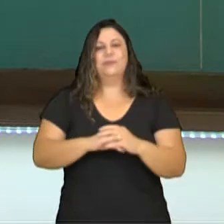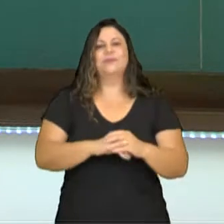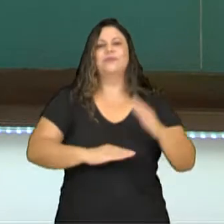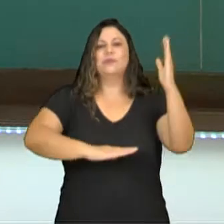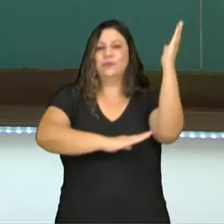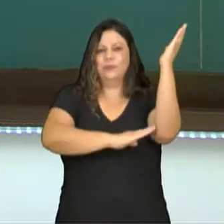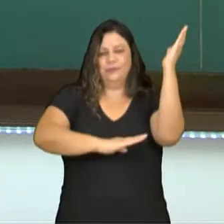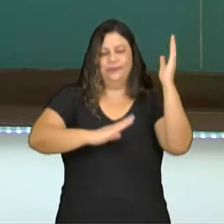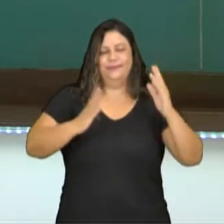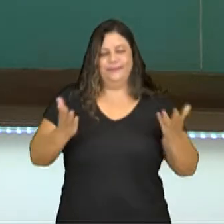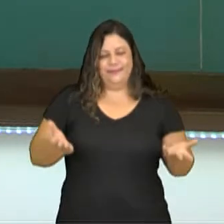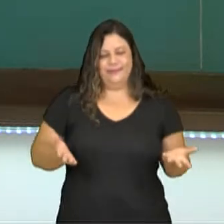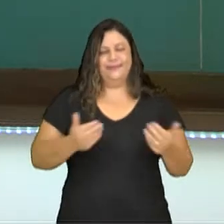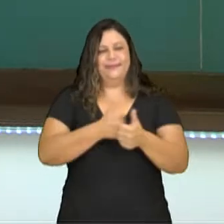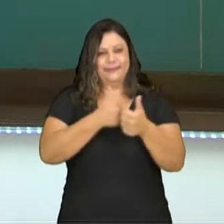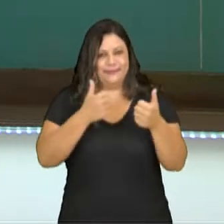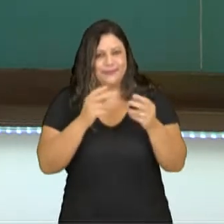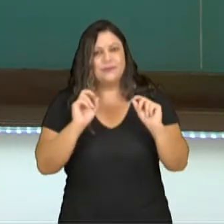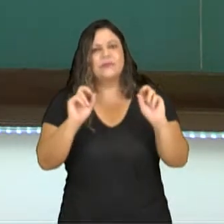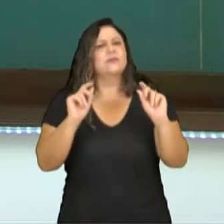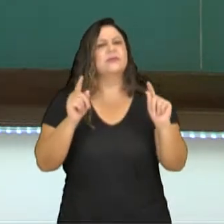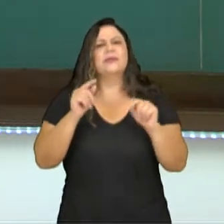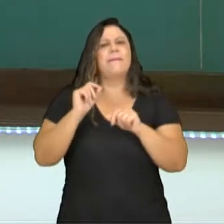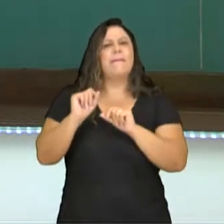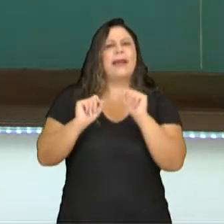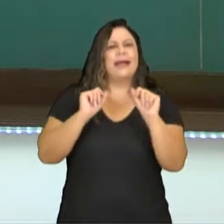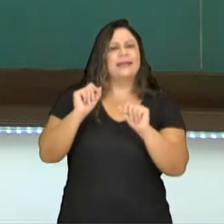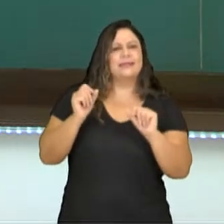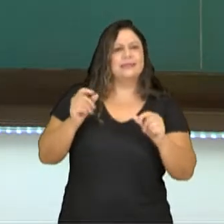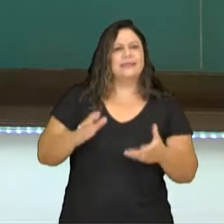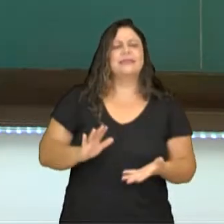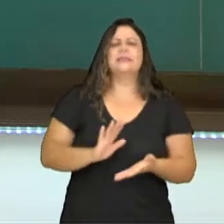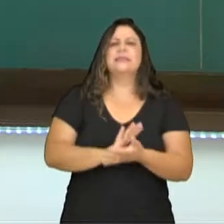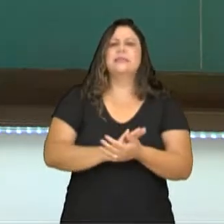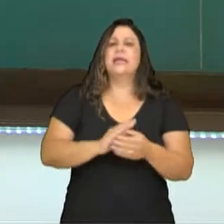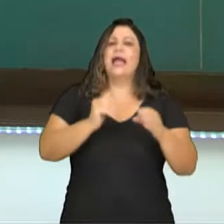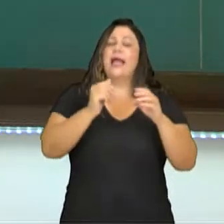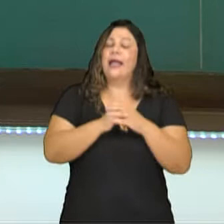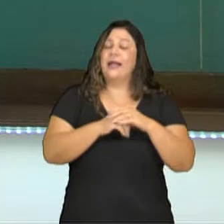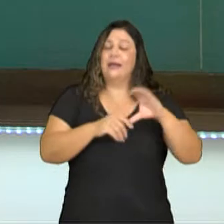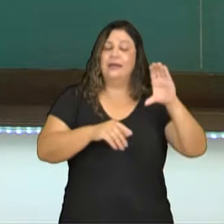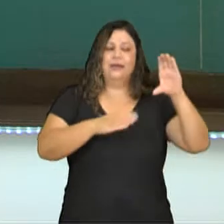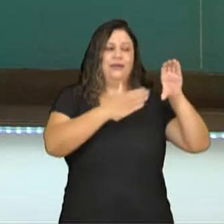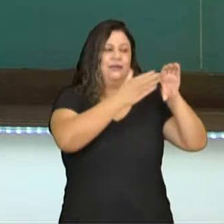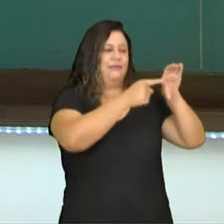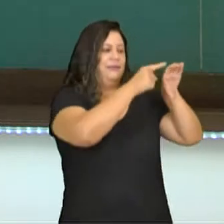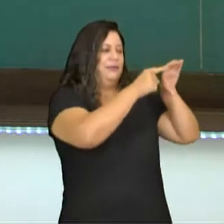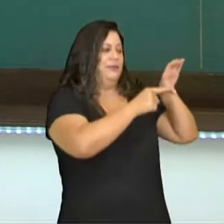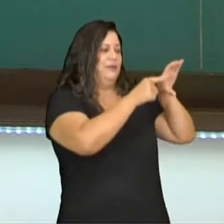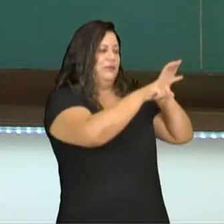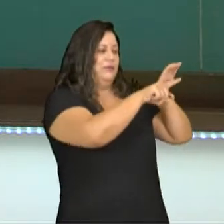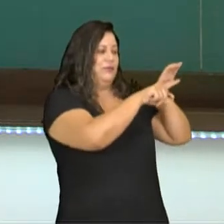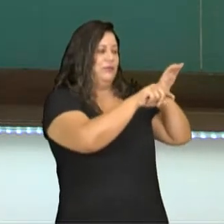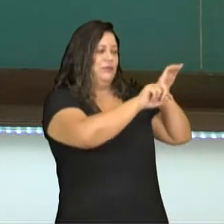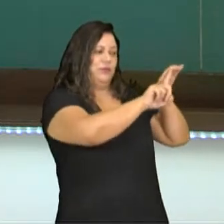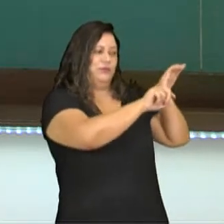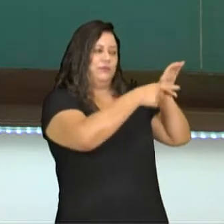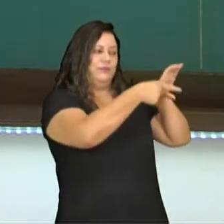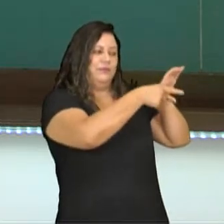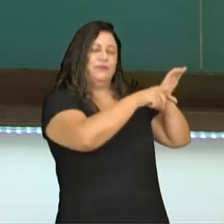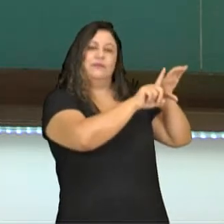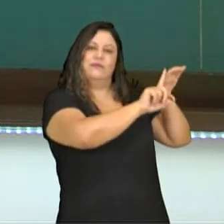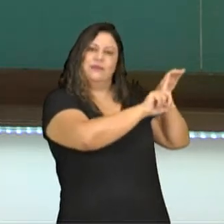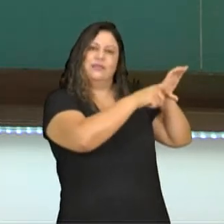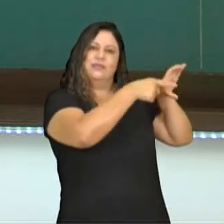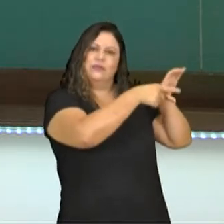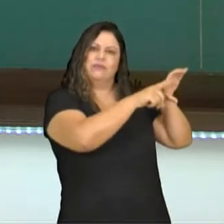cartesiano, ok? O que mais que nós temos na circunferência trigonométrica? Ela é dividida em 4 quadrantes, então nesses quadrantes